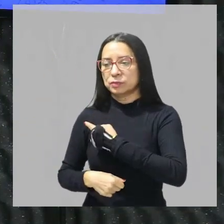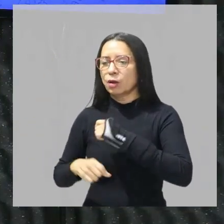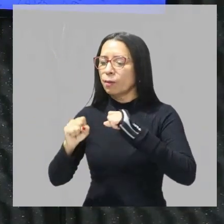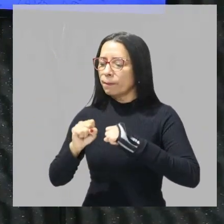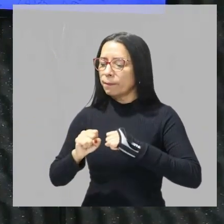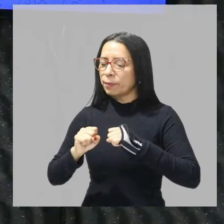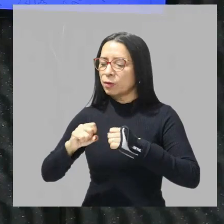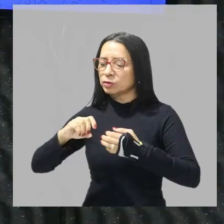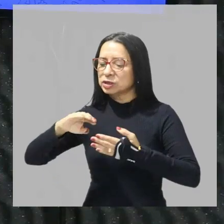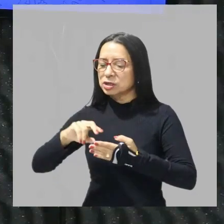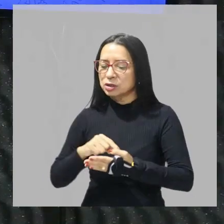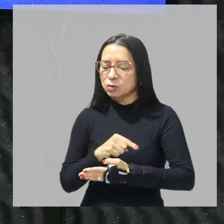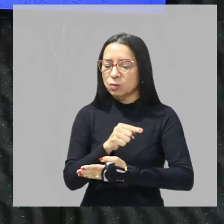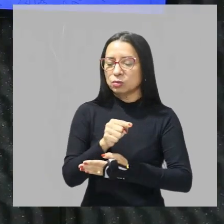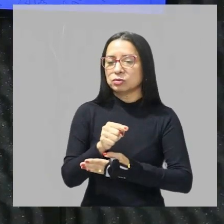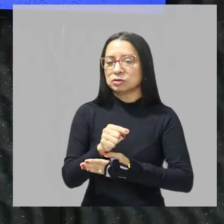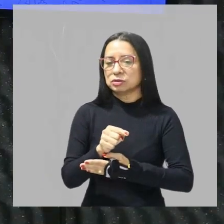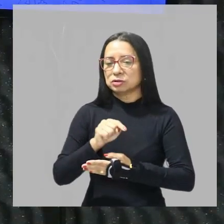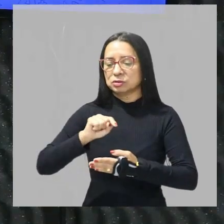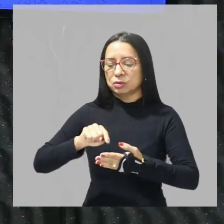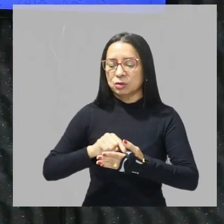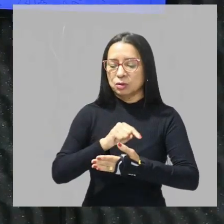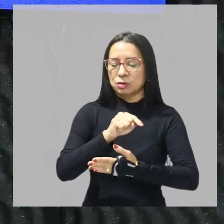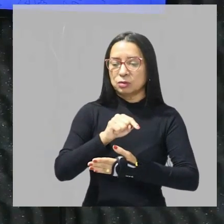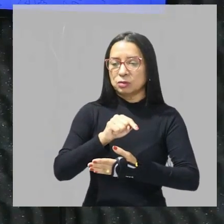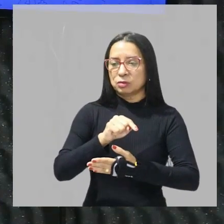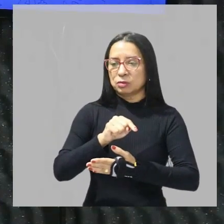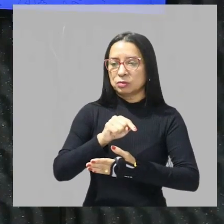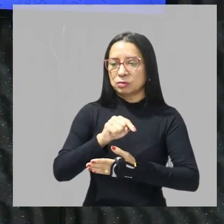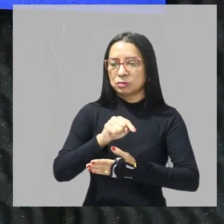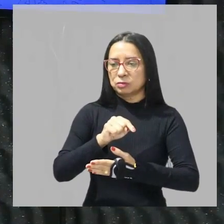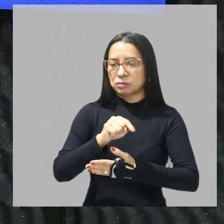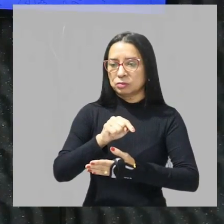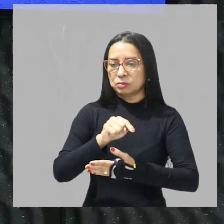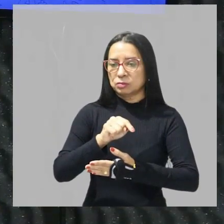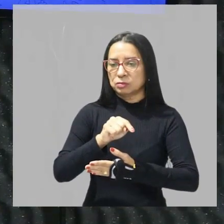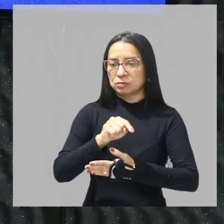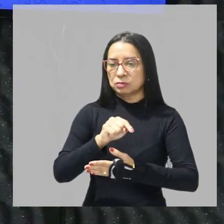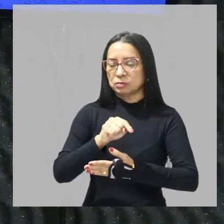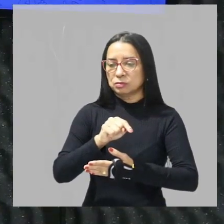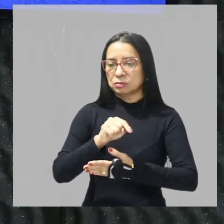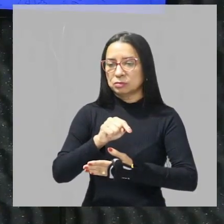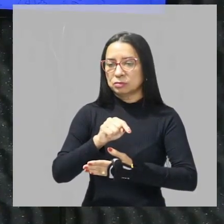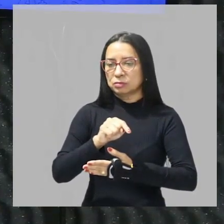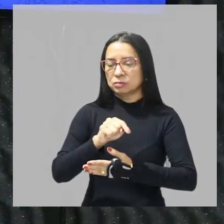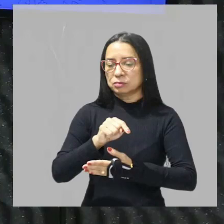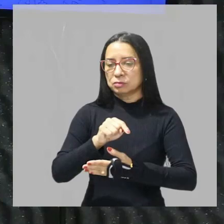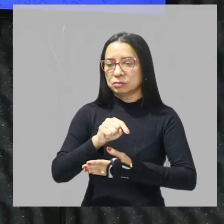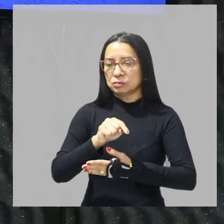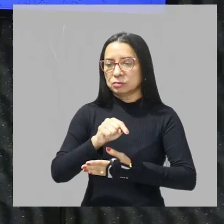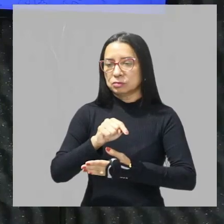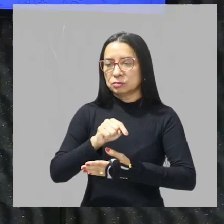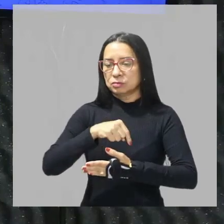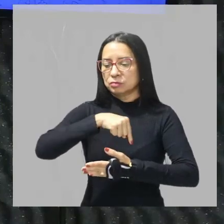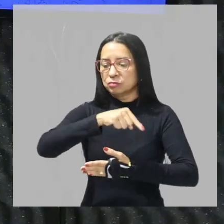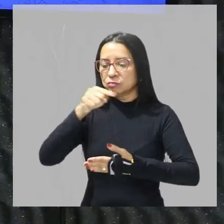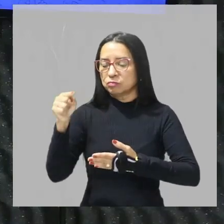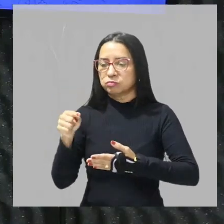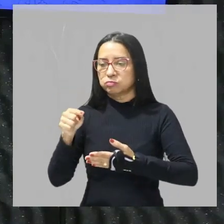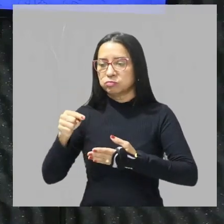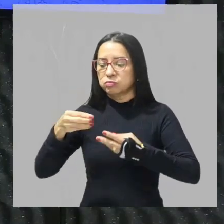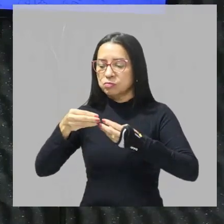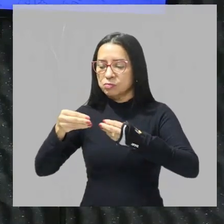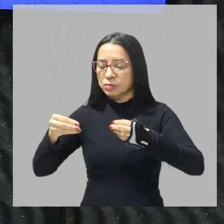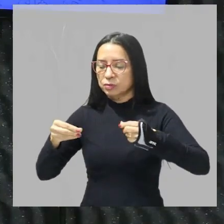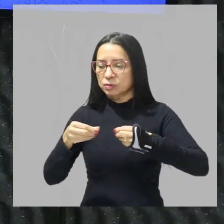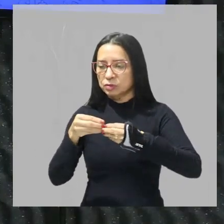Esse zooplâncton que serve de alimento para este peixe-pedra, que serve de alimento para esses indivíduos